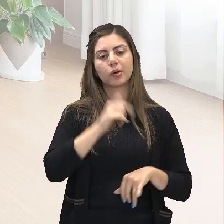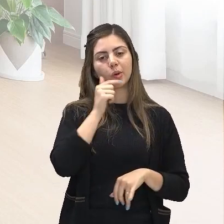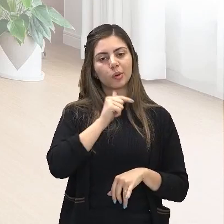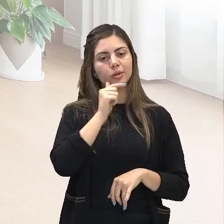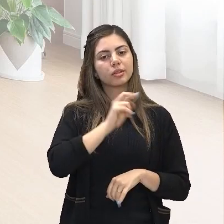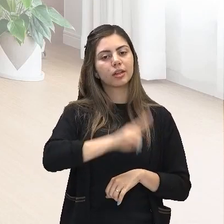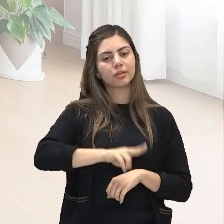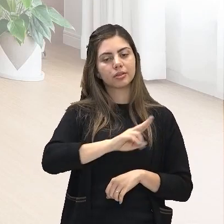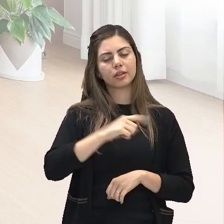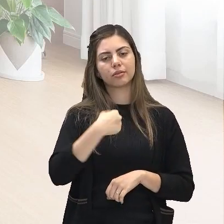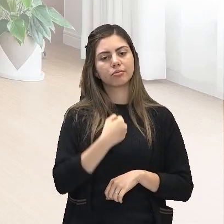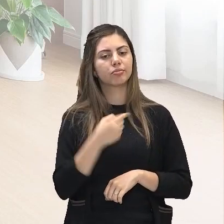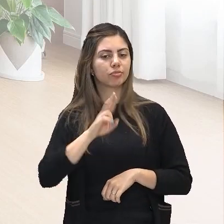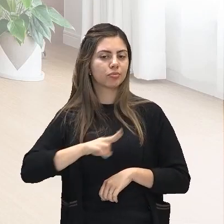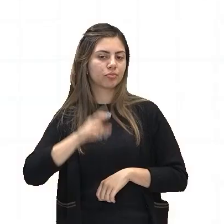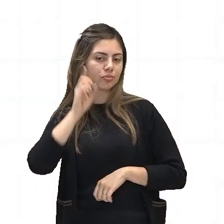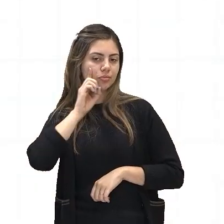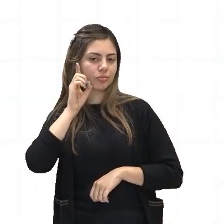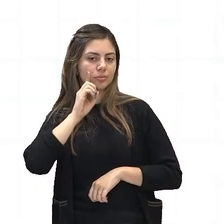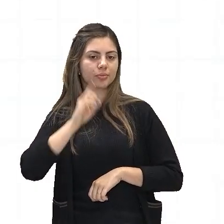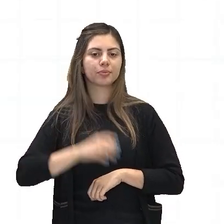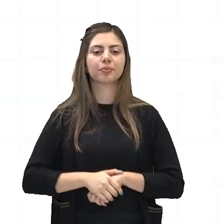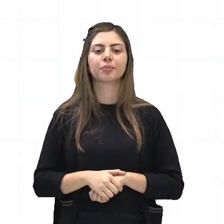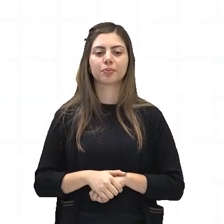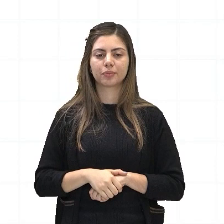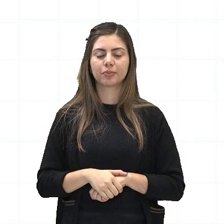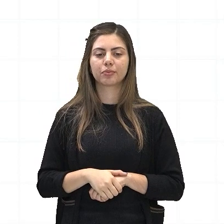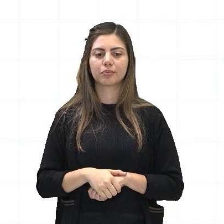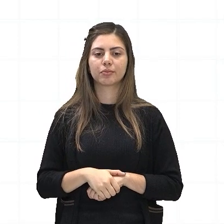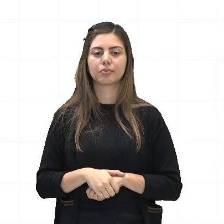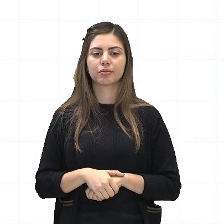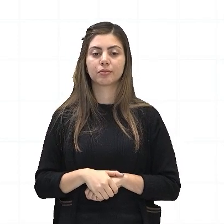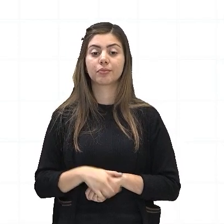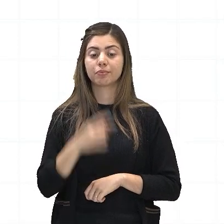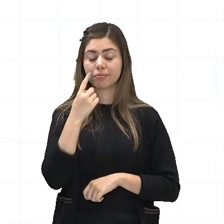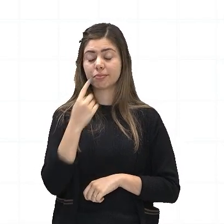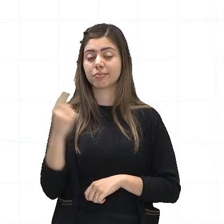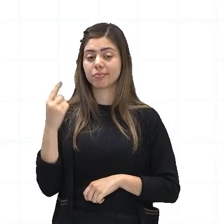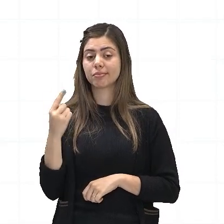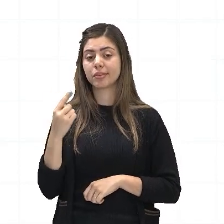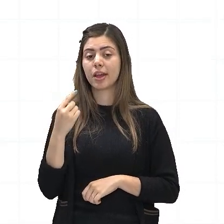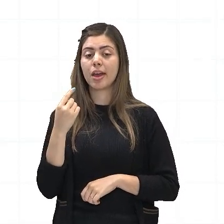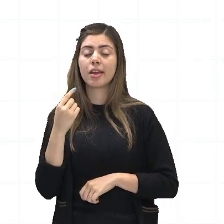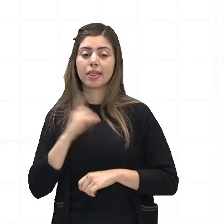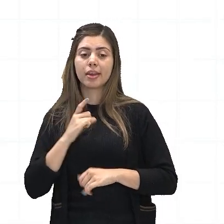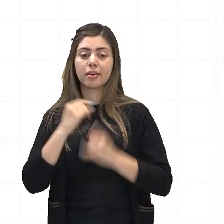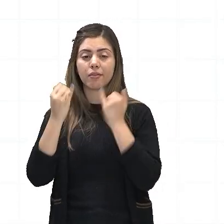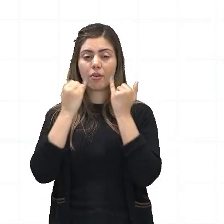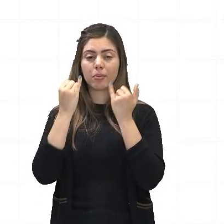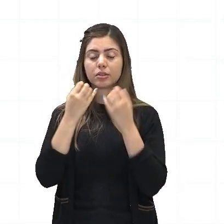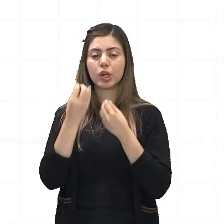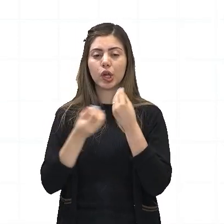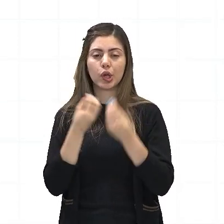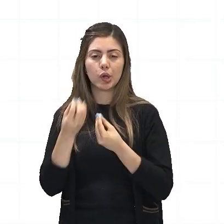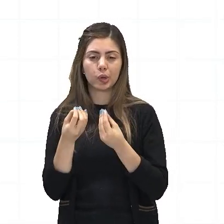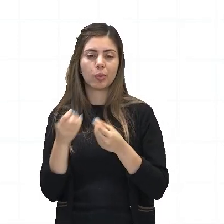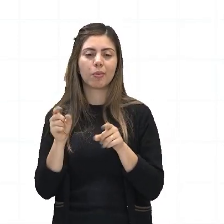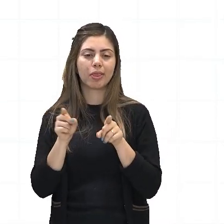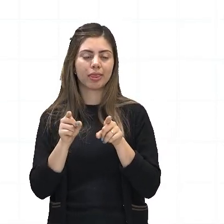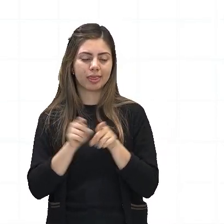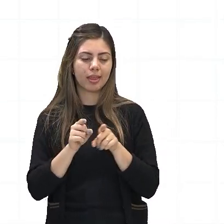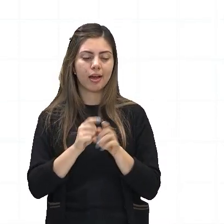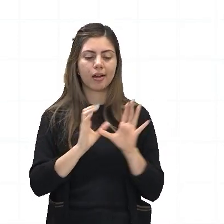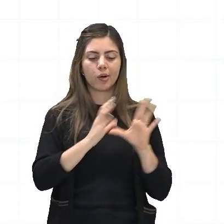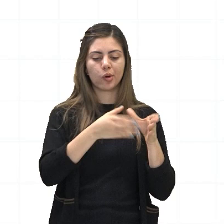aí no nosso dia a dia. Vamos ver mais informações sobre os equipamentos elétricos e como eles podem ser classificados